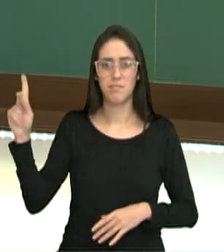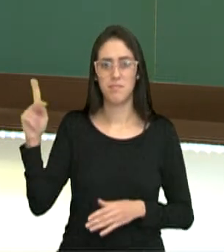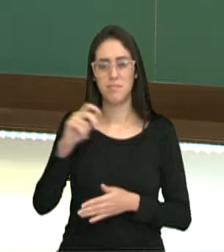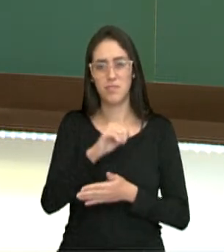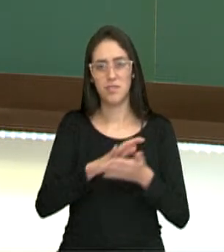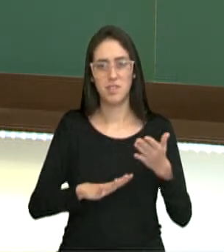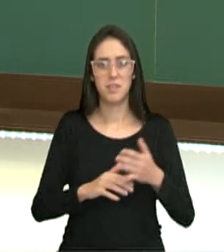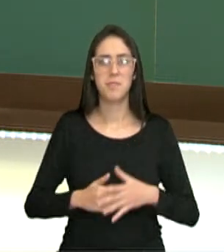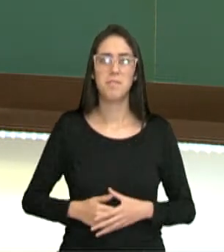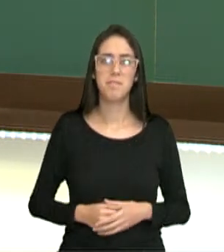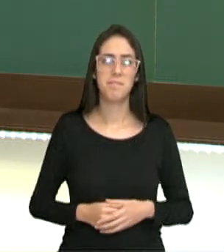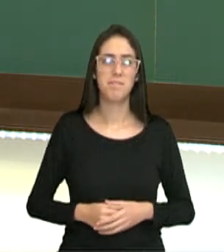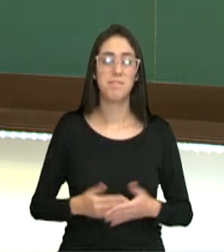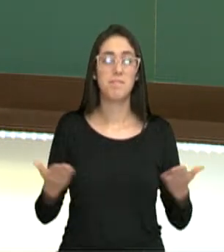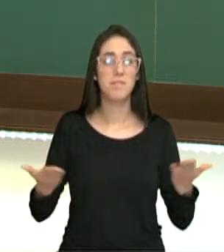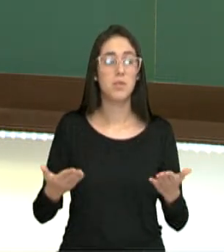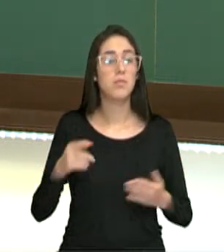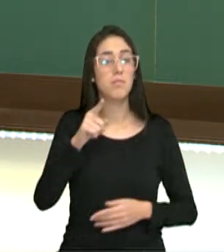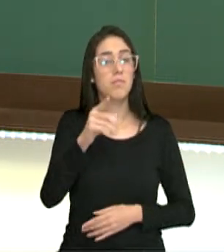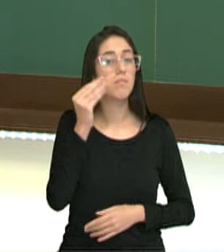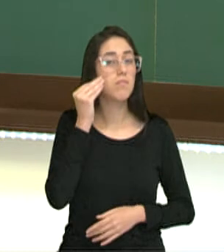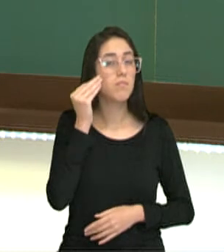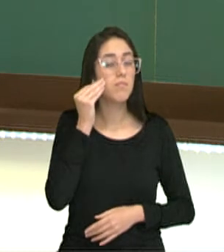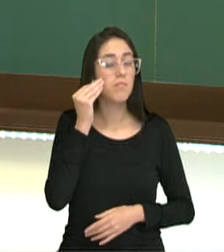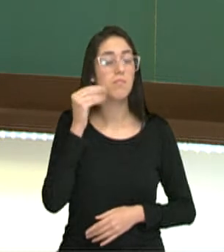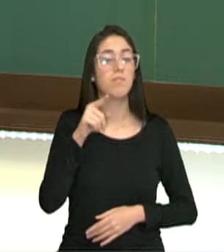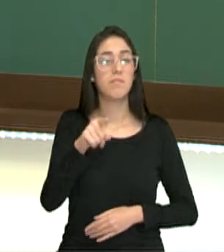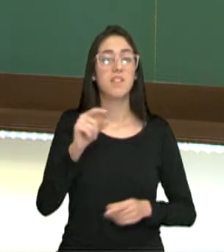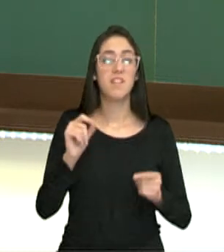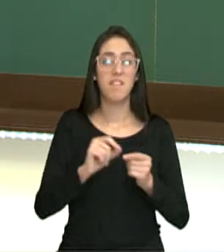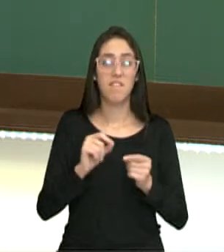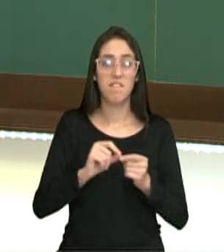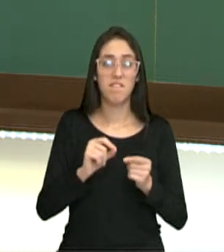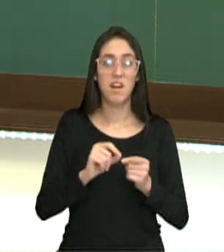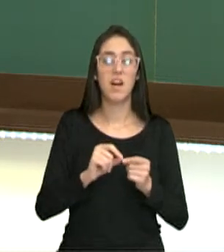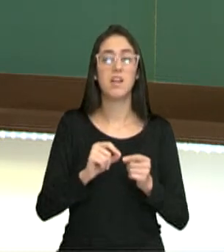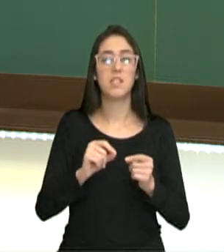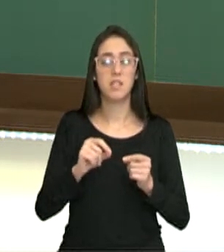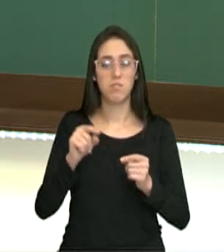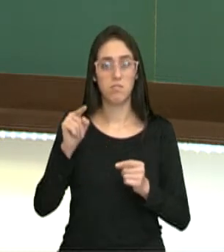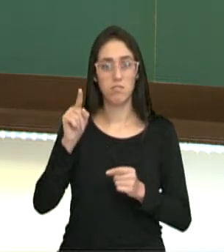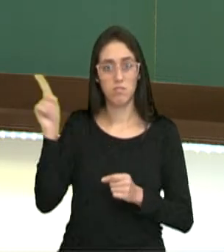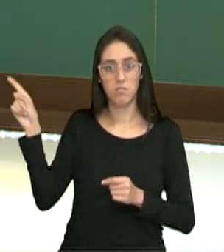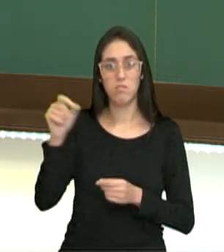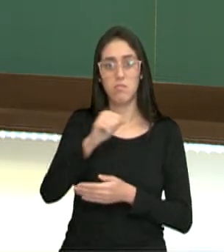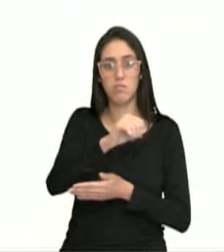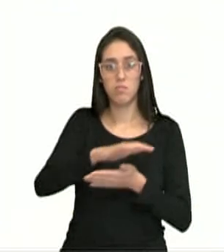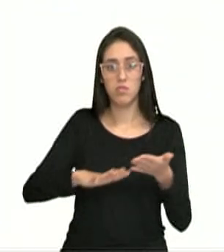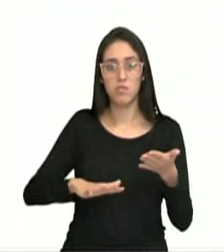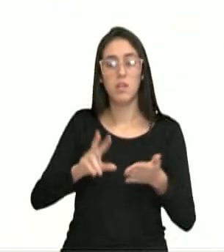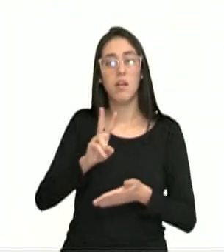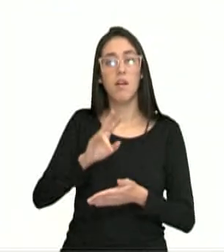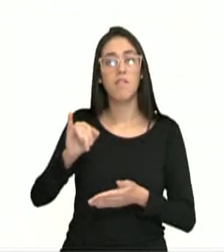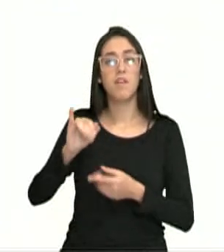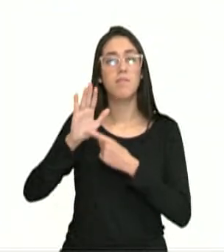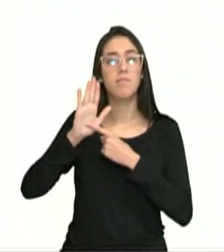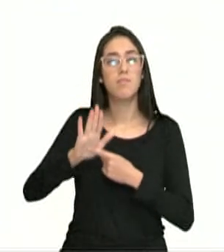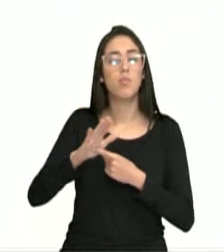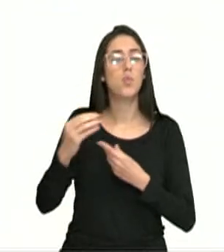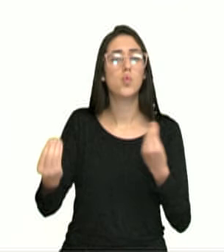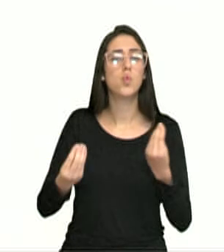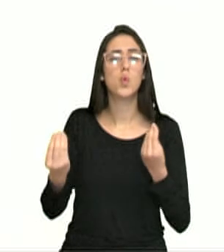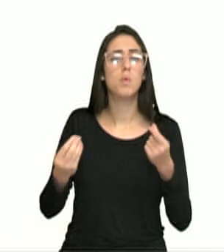matriz. Agora é sua vez. Elabore uma sentença matemática que irá definir a construção de